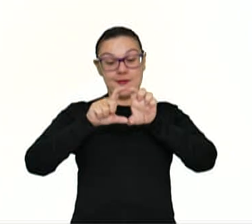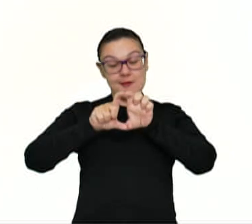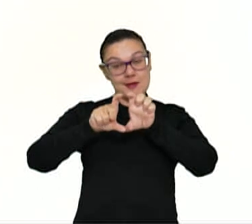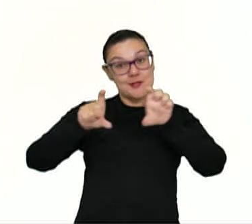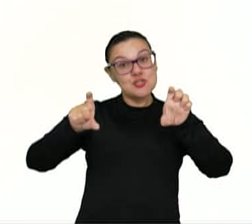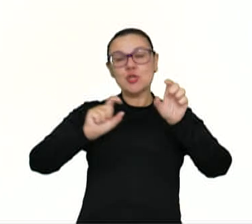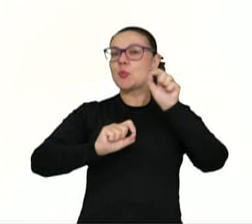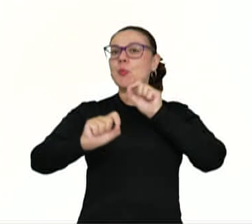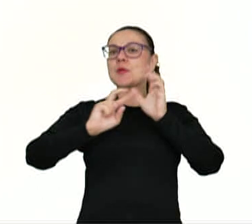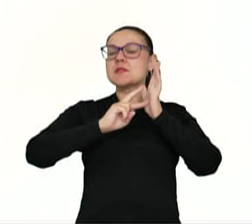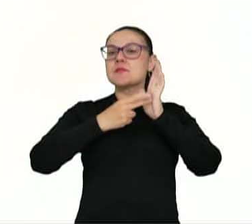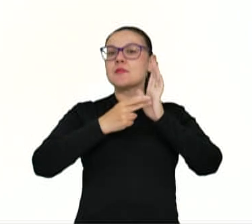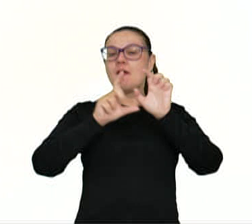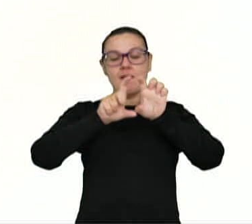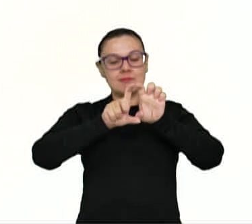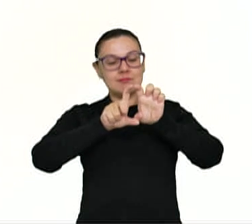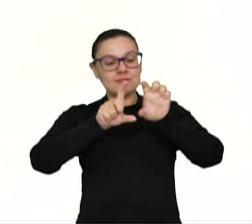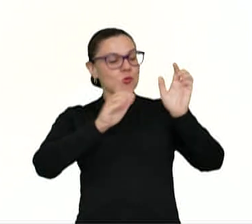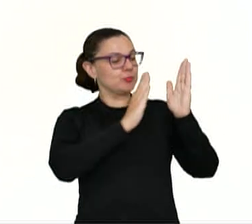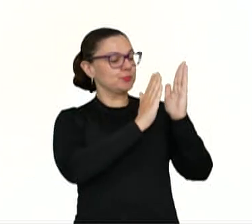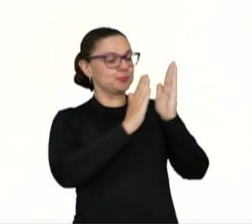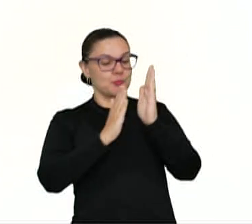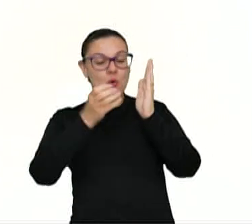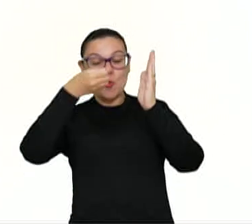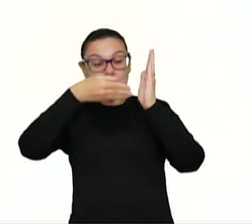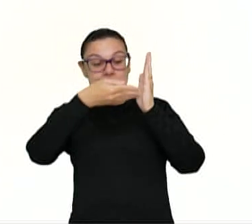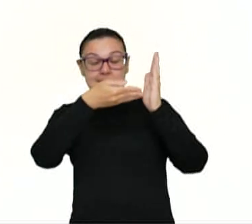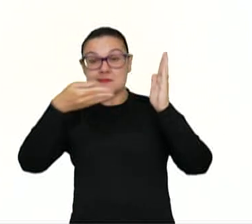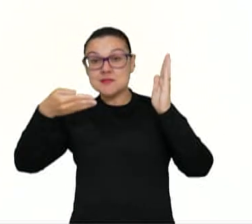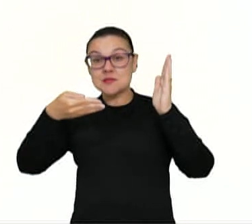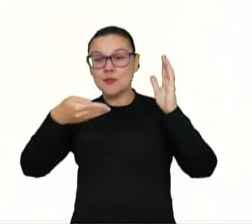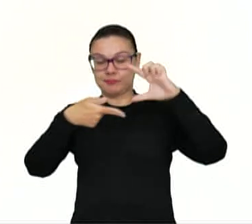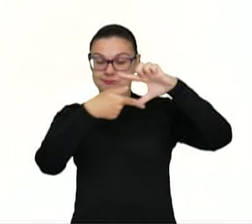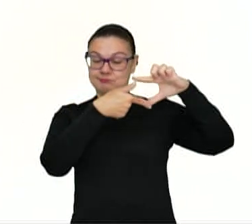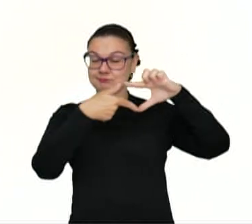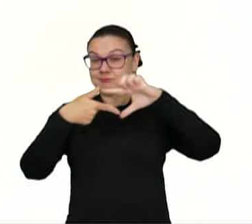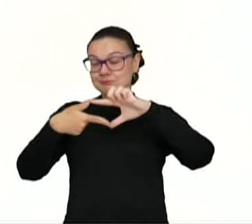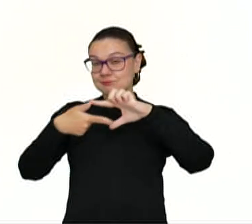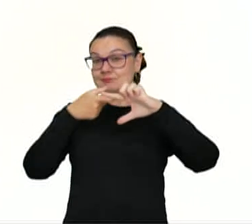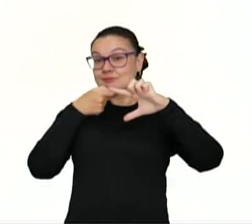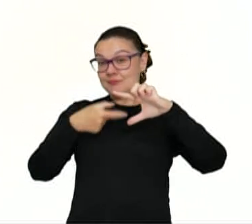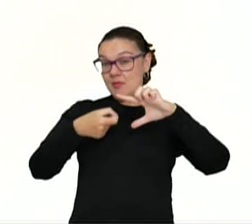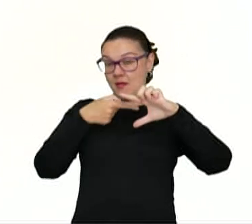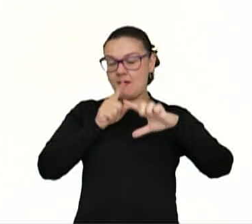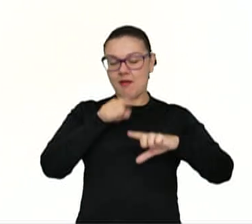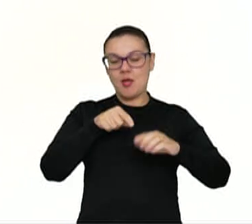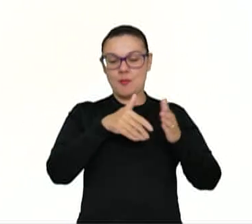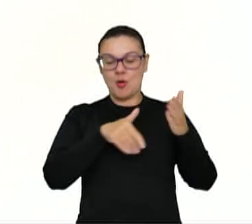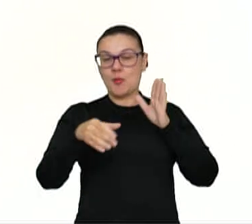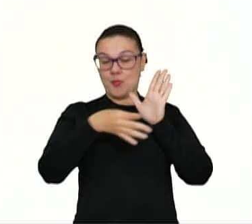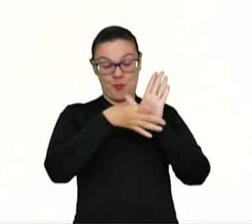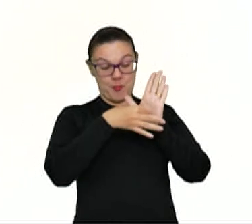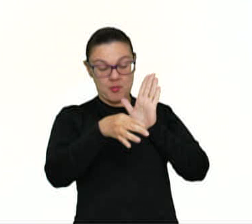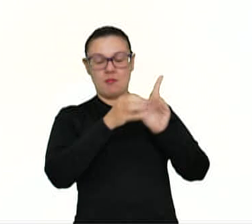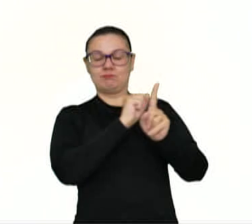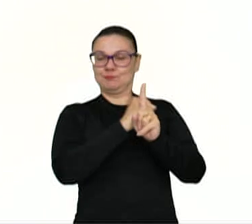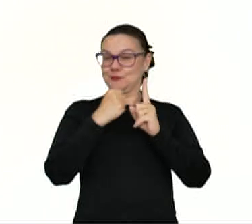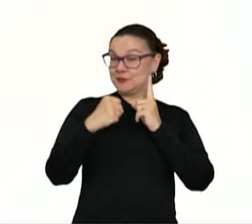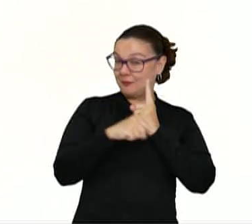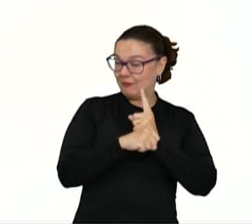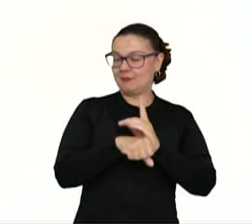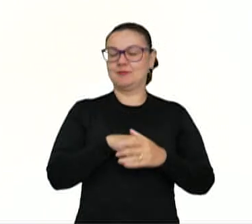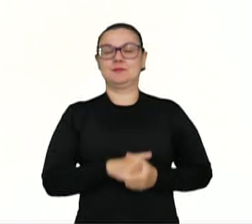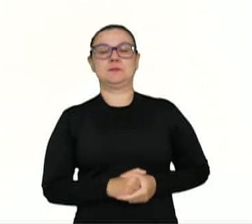tirinha trata-se de uma curta sequência, uma narrativa curtinha de quadrinhos que, em geral, faz uma crítica aos valores sociais,